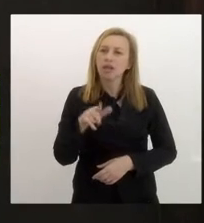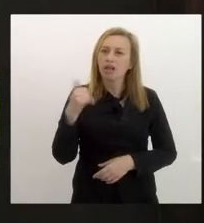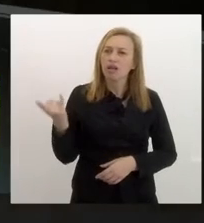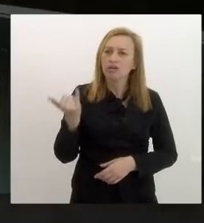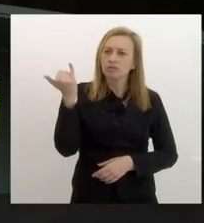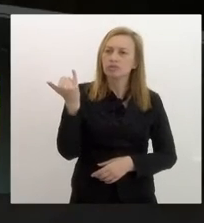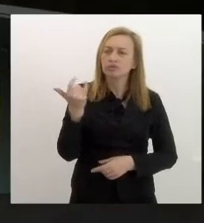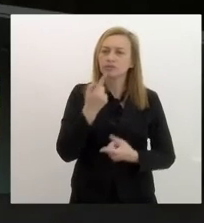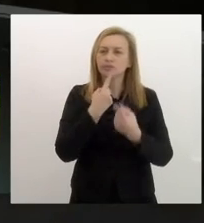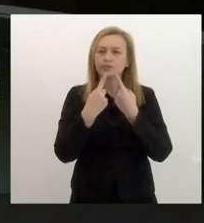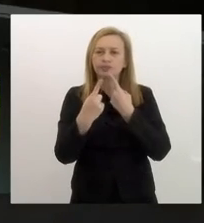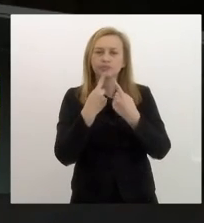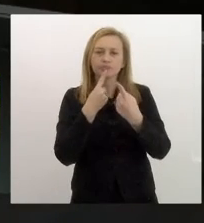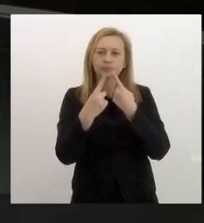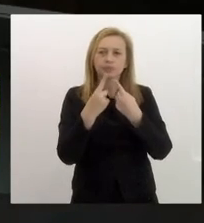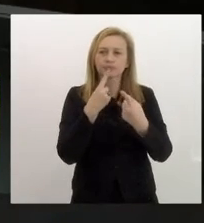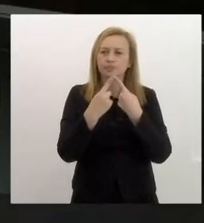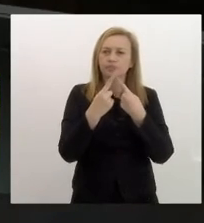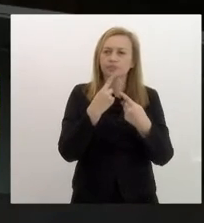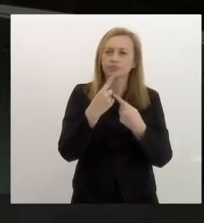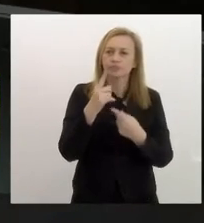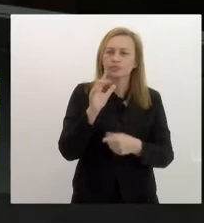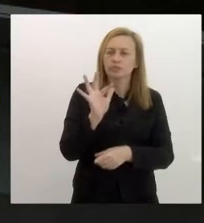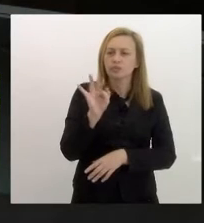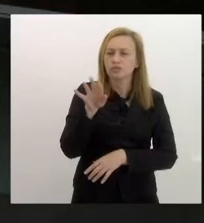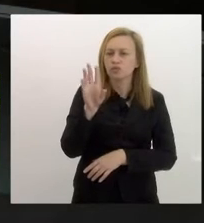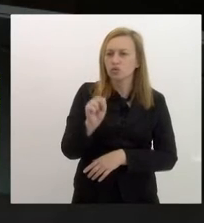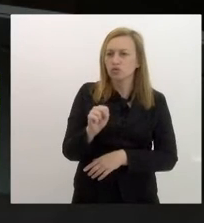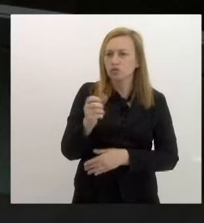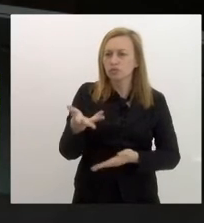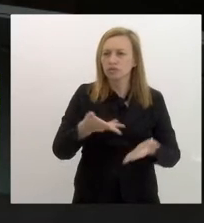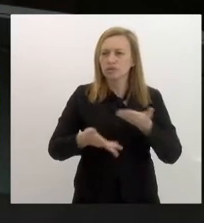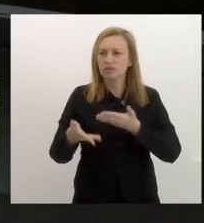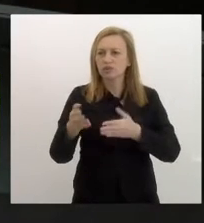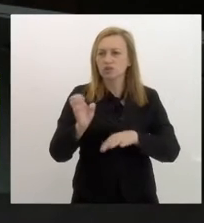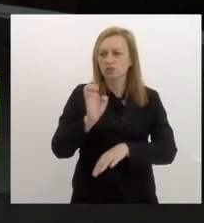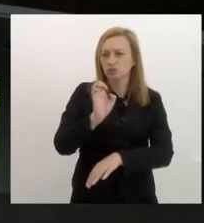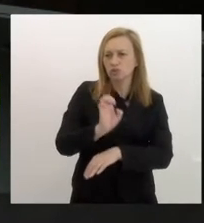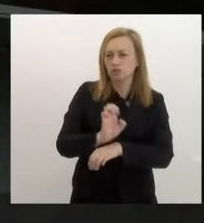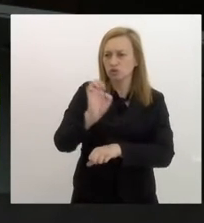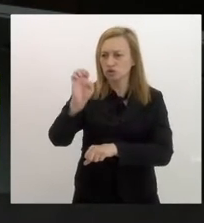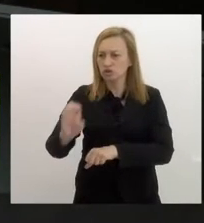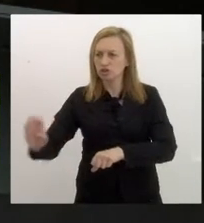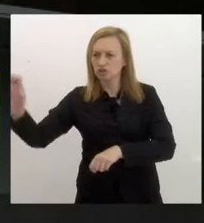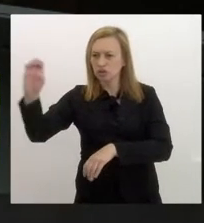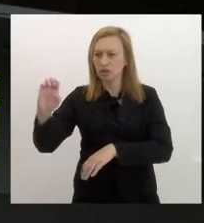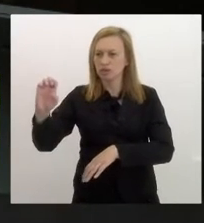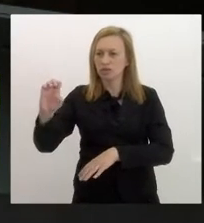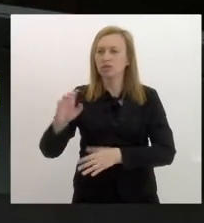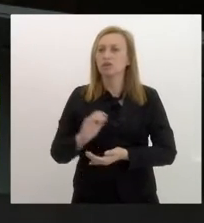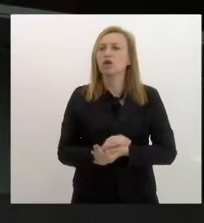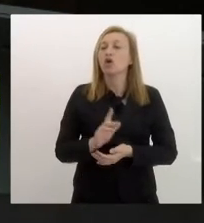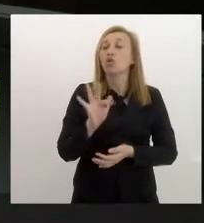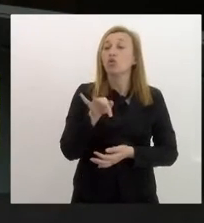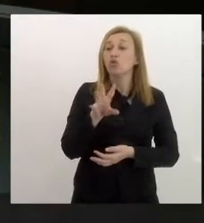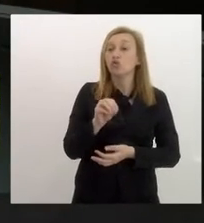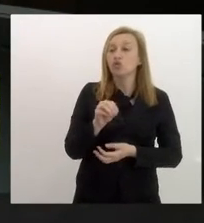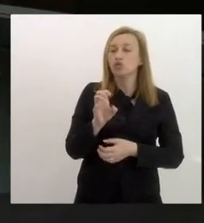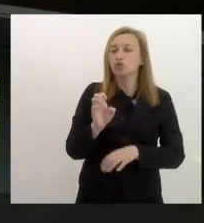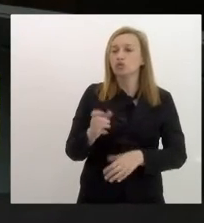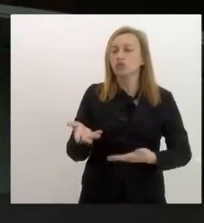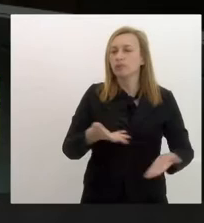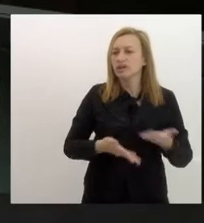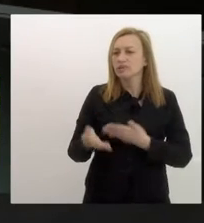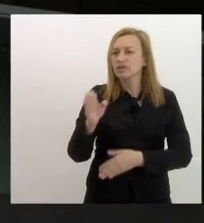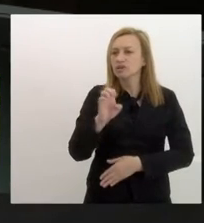importante que é uma discussão sobre o fundo de participação dos Estados e o fundo de participação dos